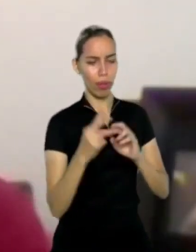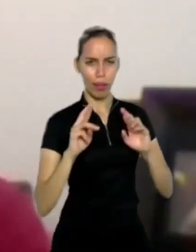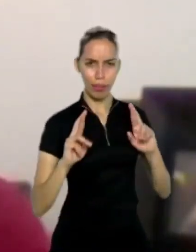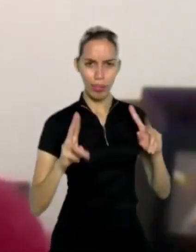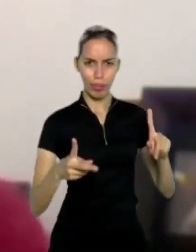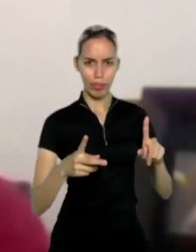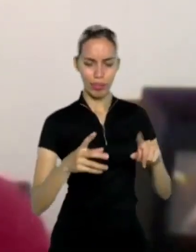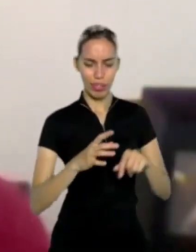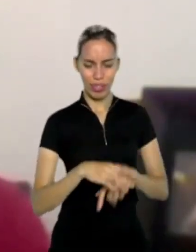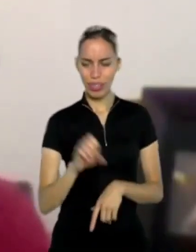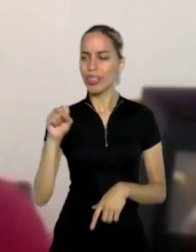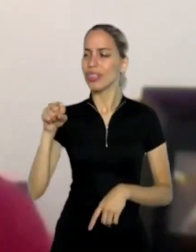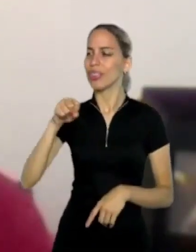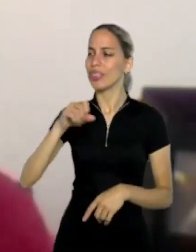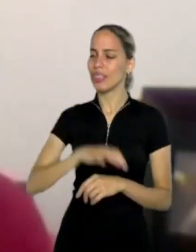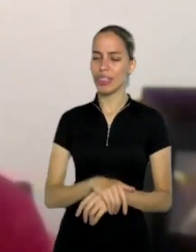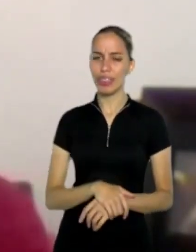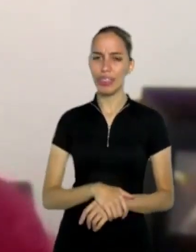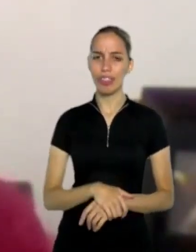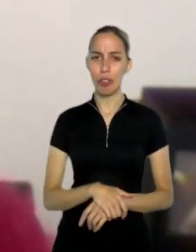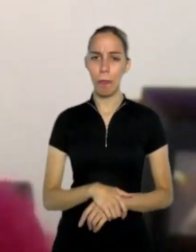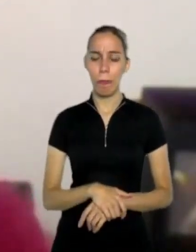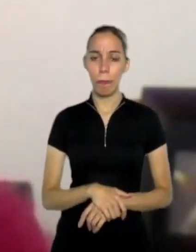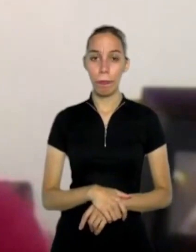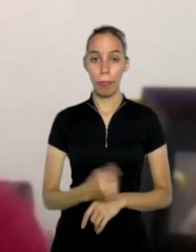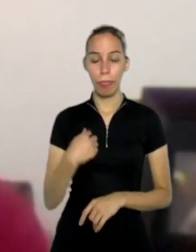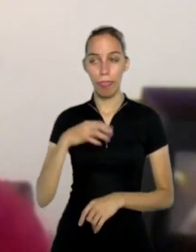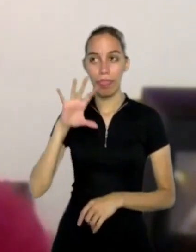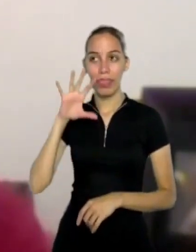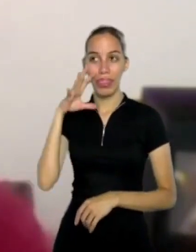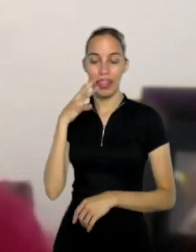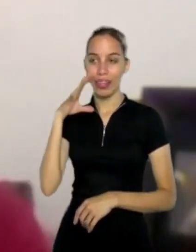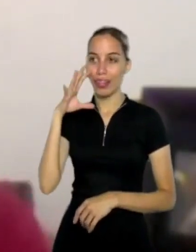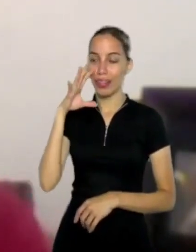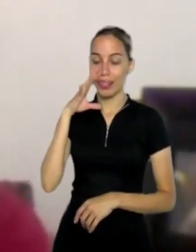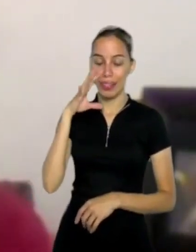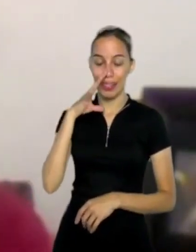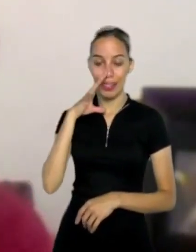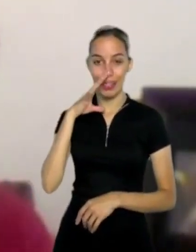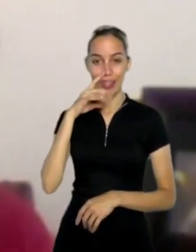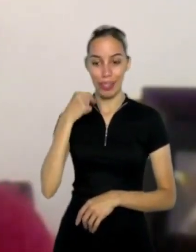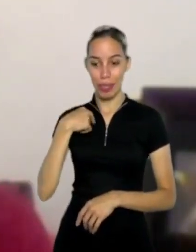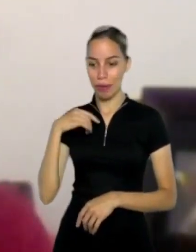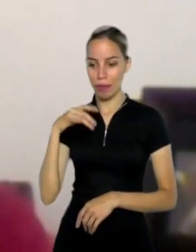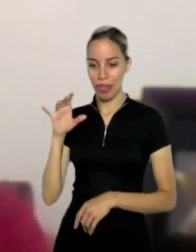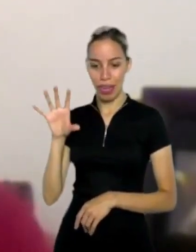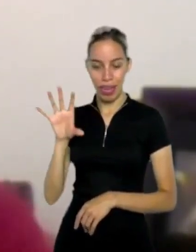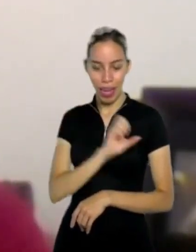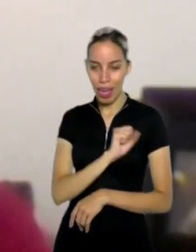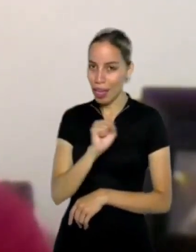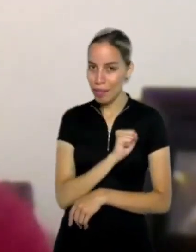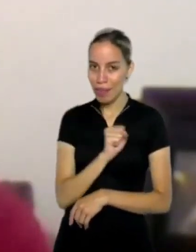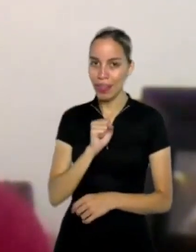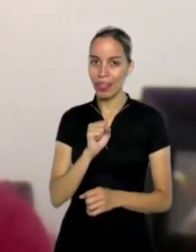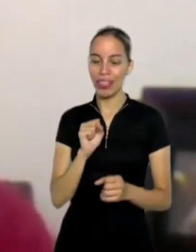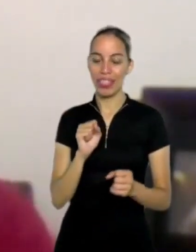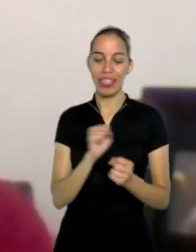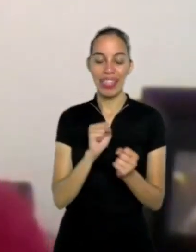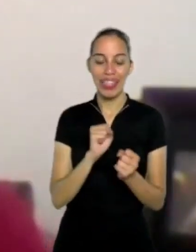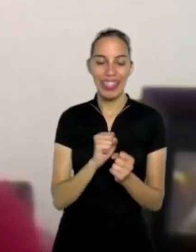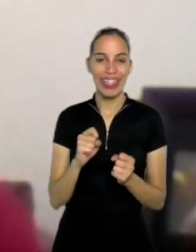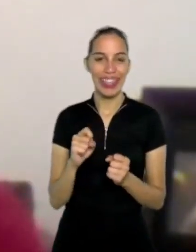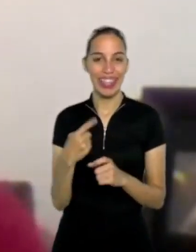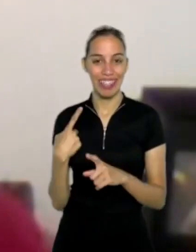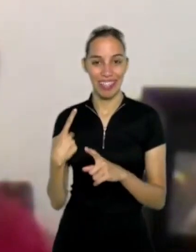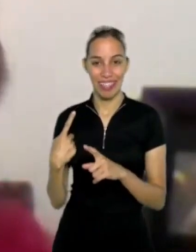também. E achei fantástico, assim, eu fiquei muito apaixonada por esse movimento, né? Então já tem muita